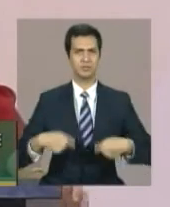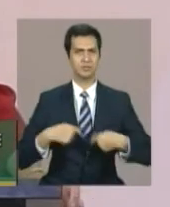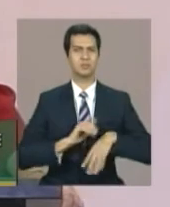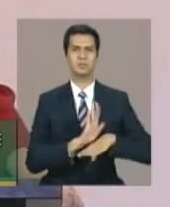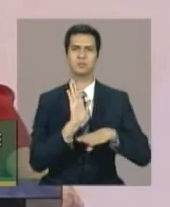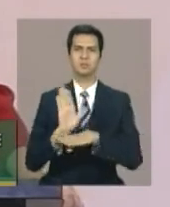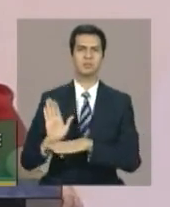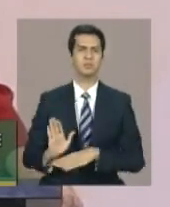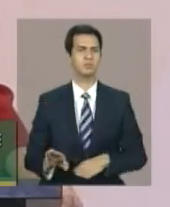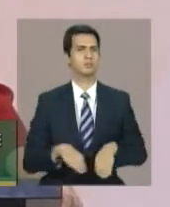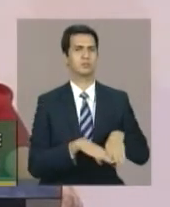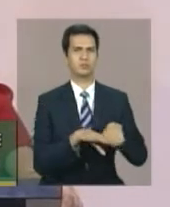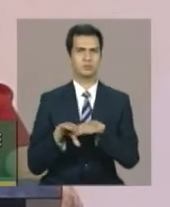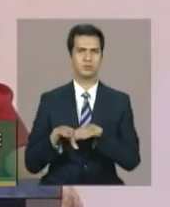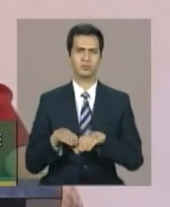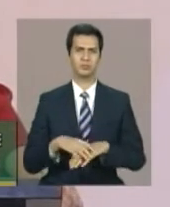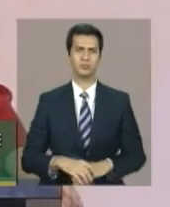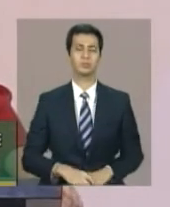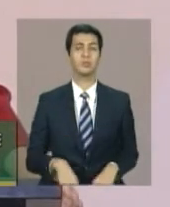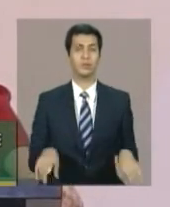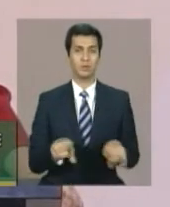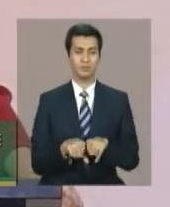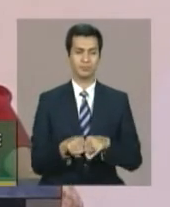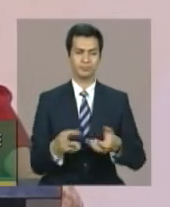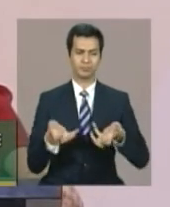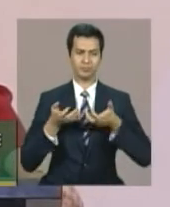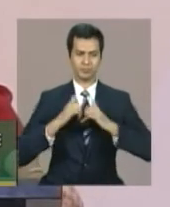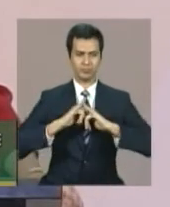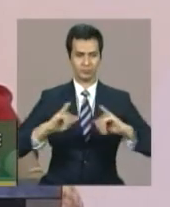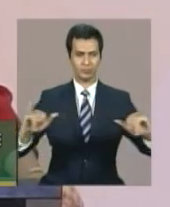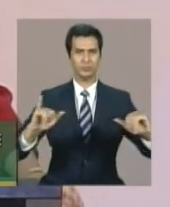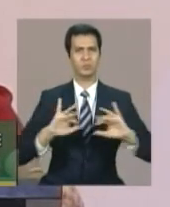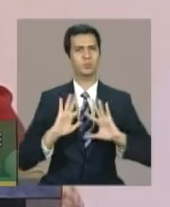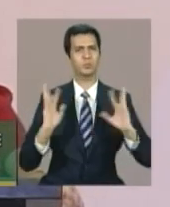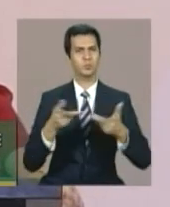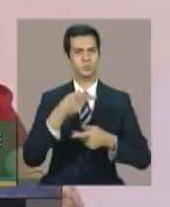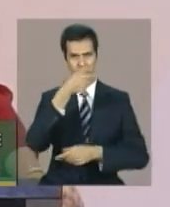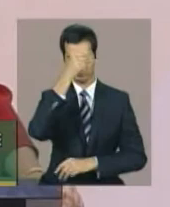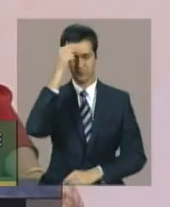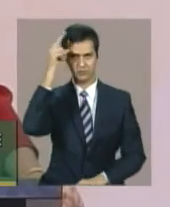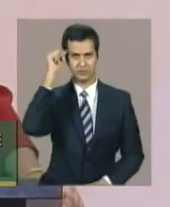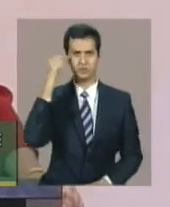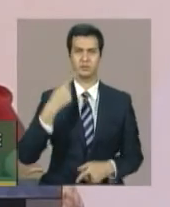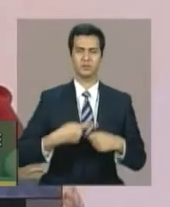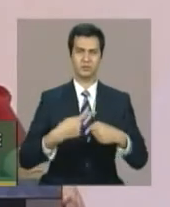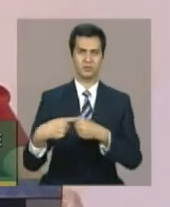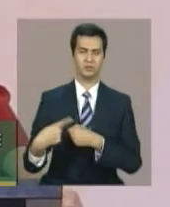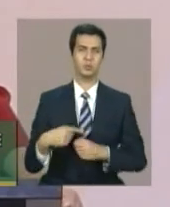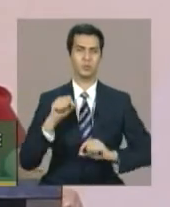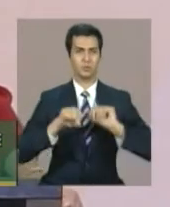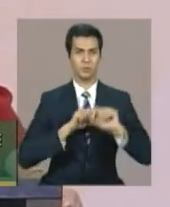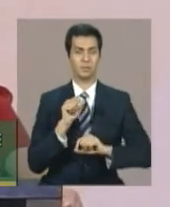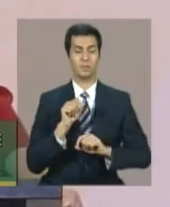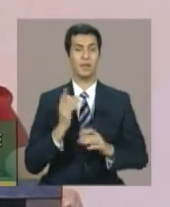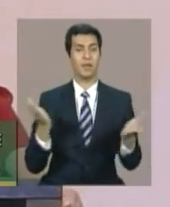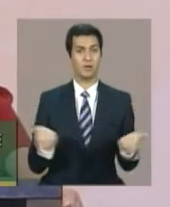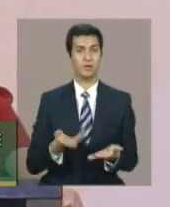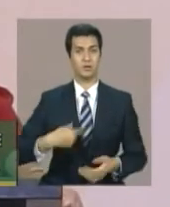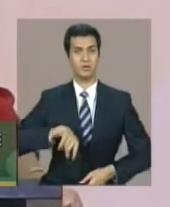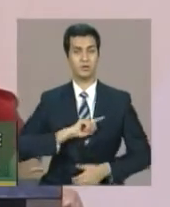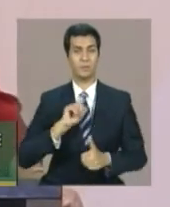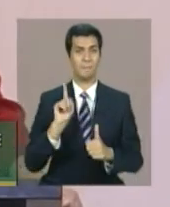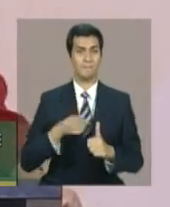Queria dizer aos prefeitos e às prefeitas que essa primeira etapa de seleção